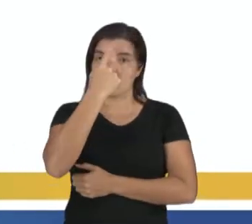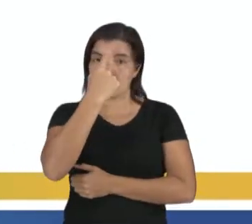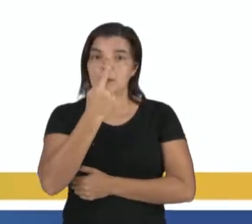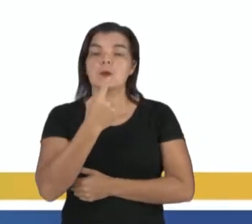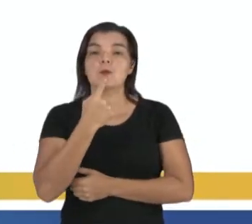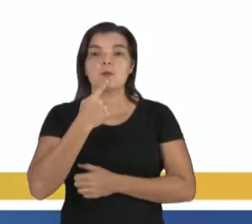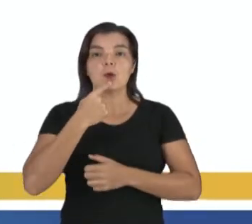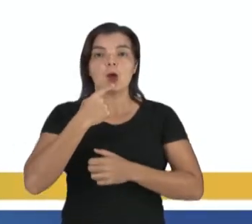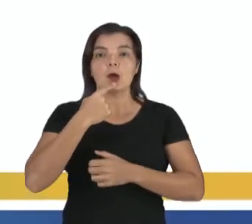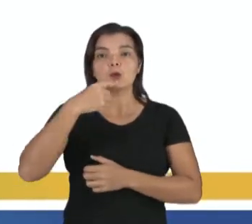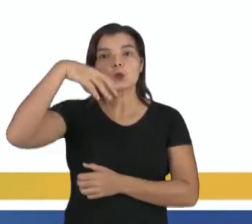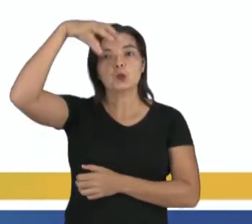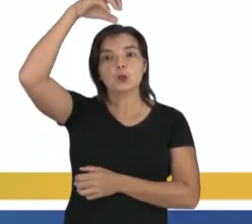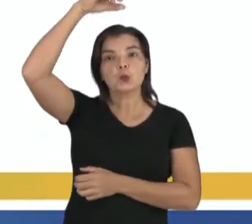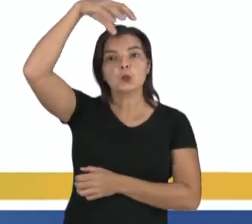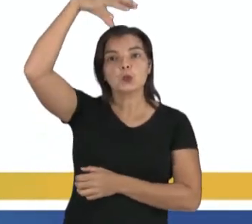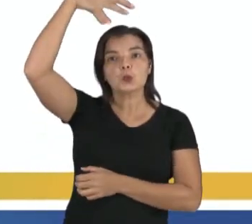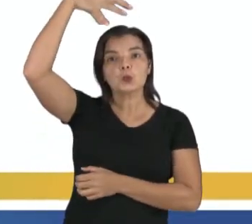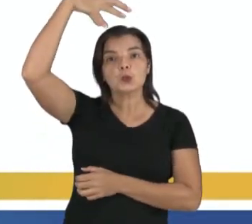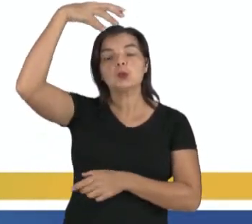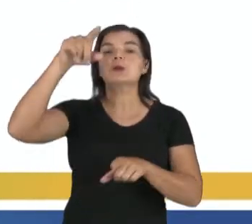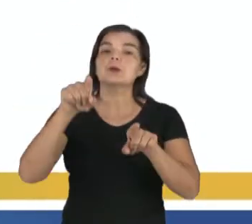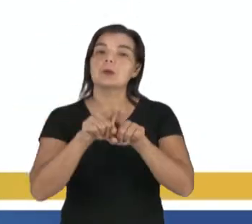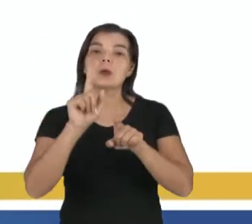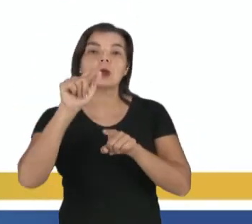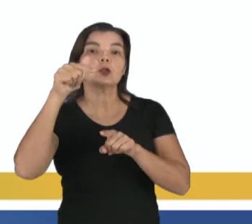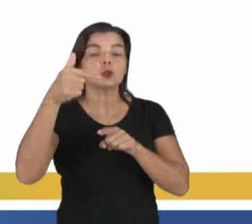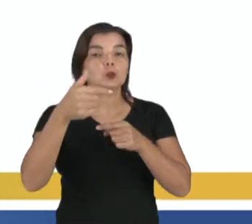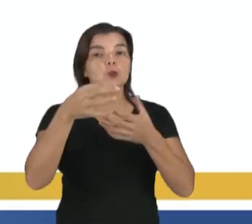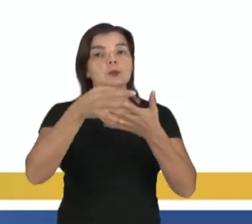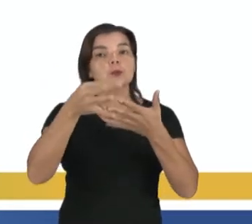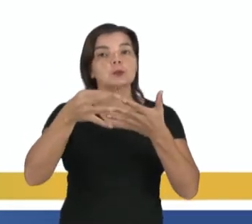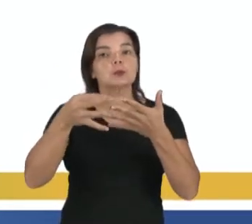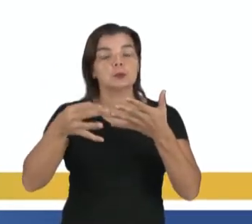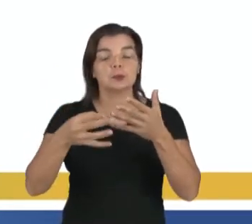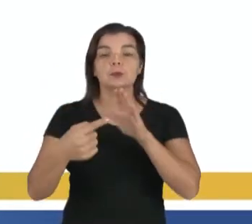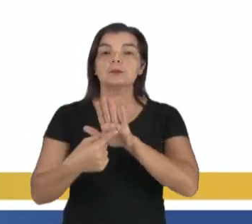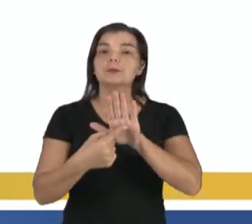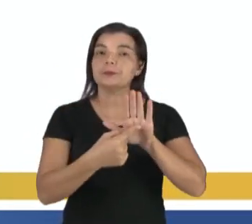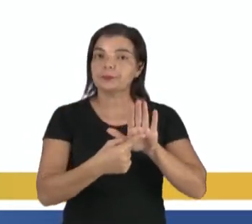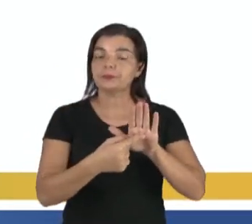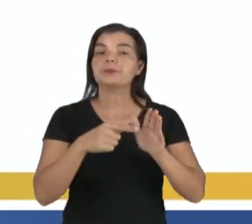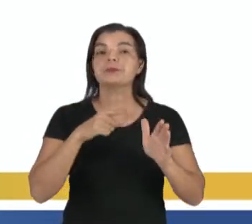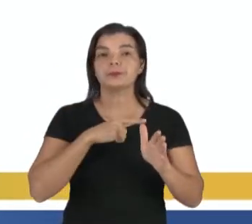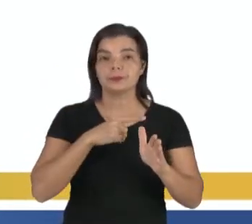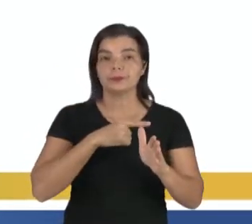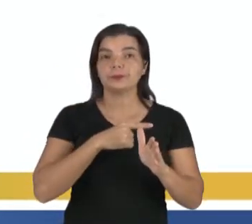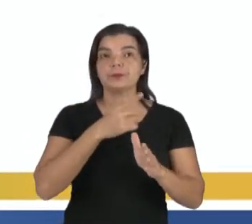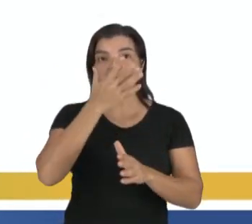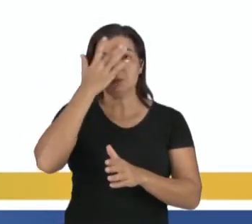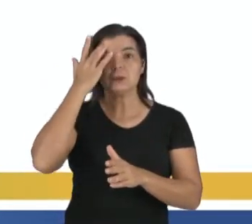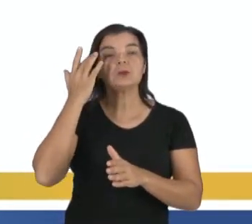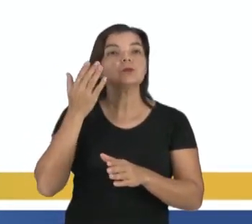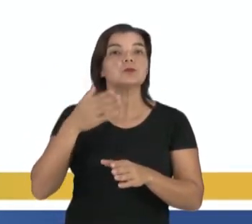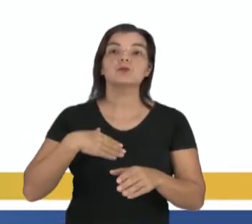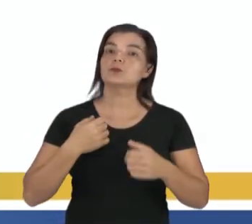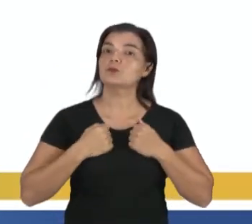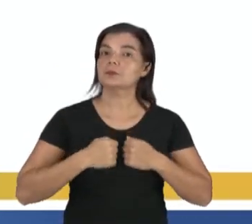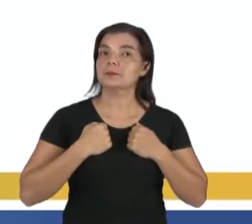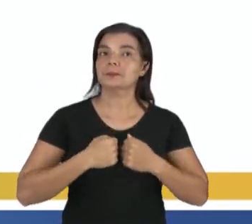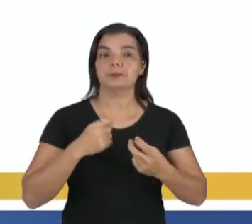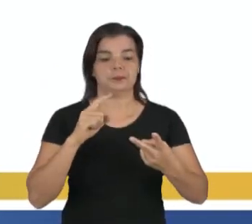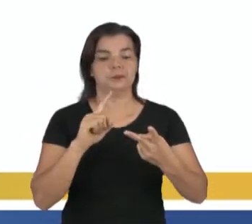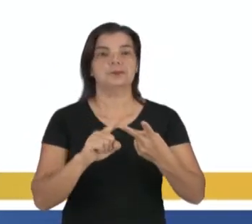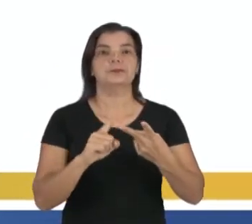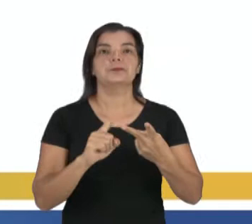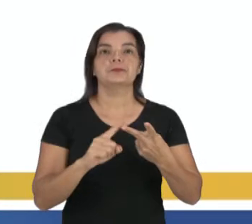do chuveiro e dos outros elementos que indicam que vai se tratar de um banho. A